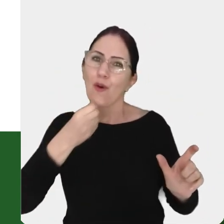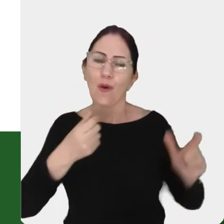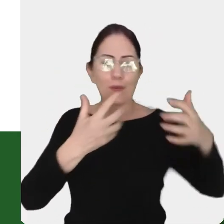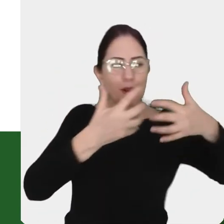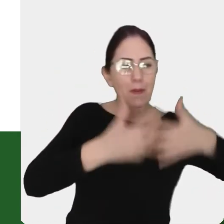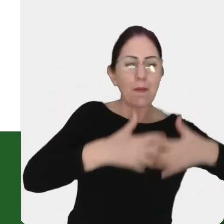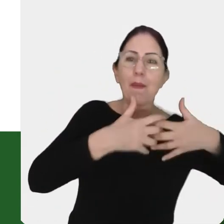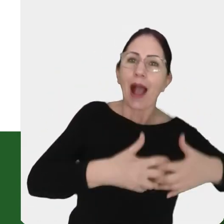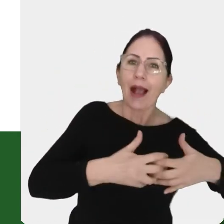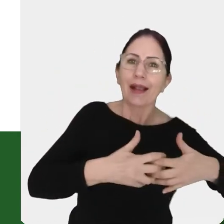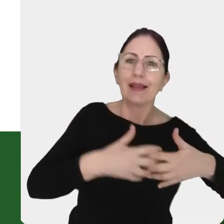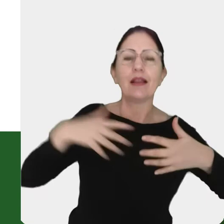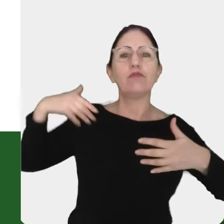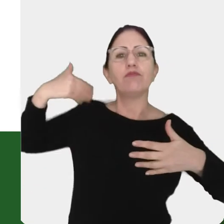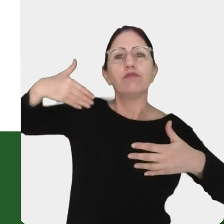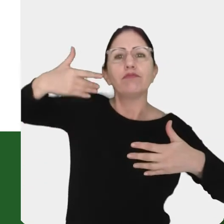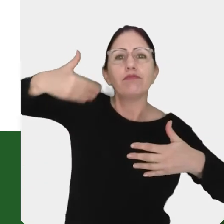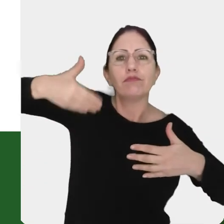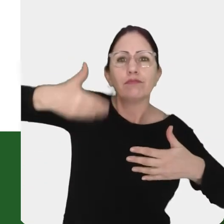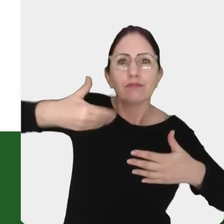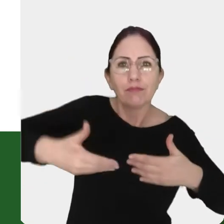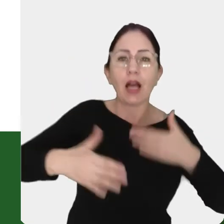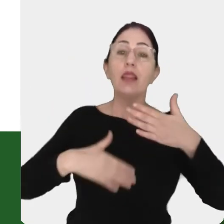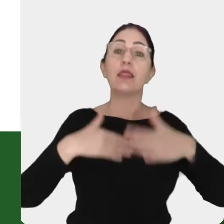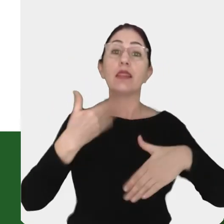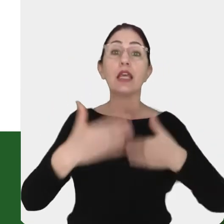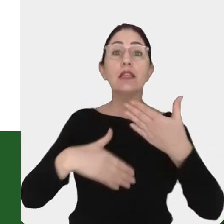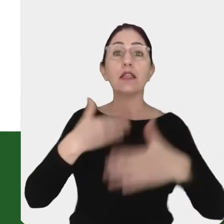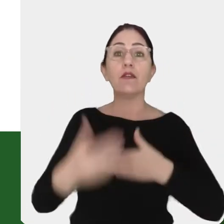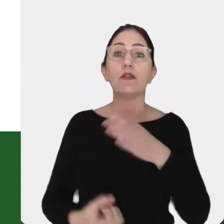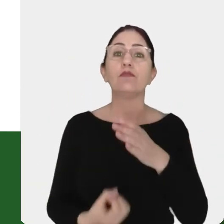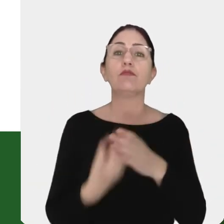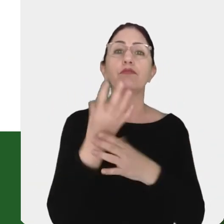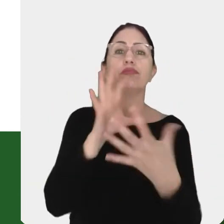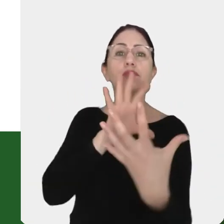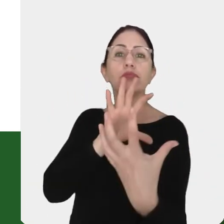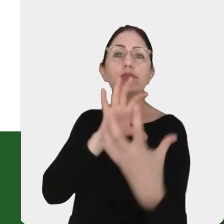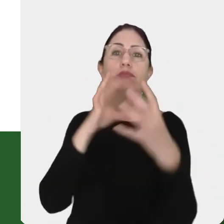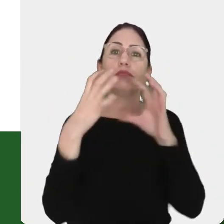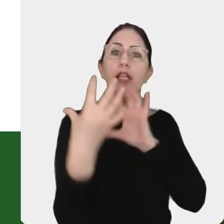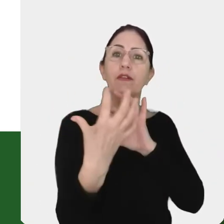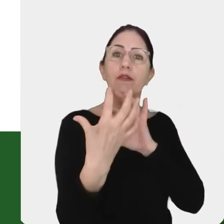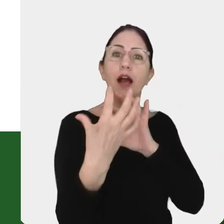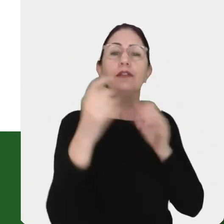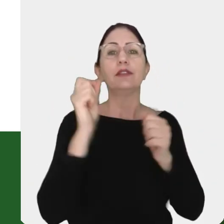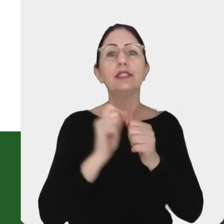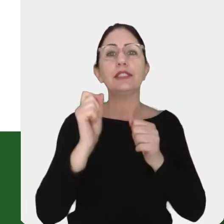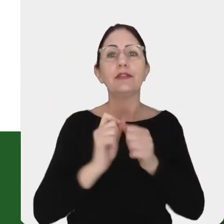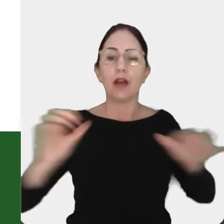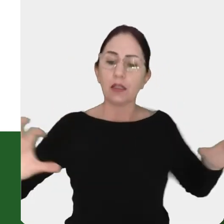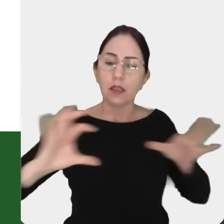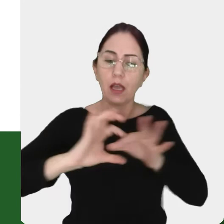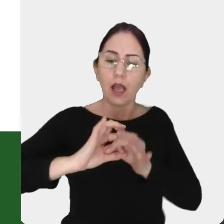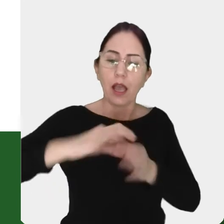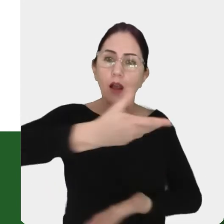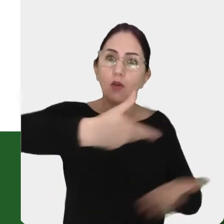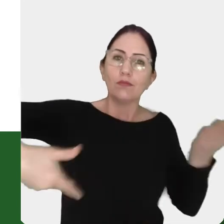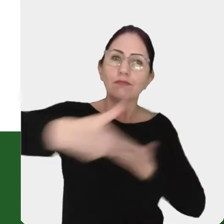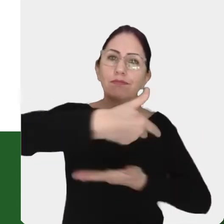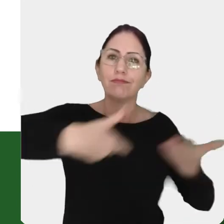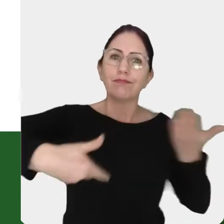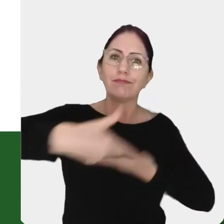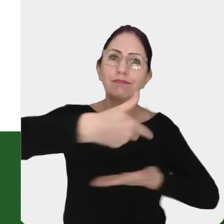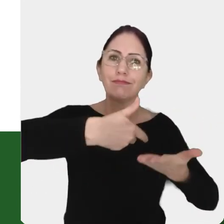com o passar do tempo, foram se desenvolvendo essas interfaces que vão ser o elo de mediação.